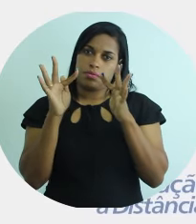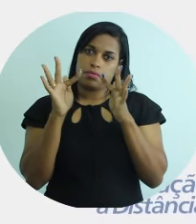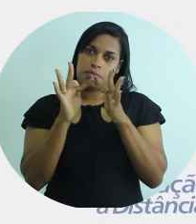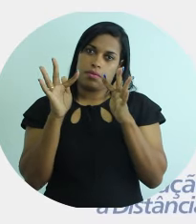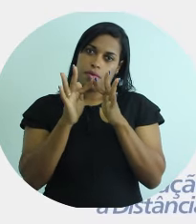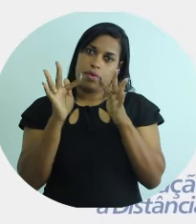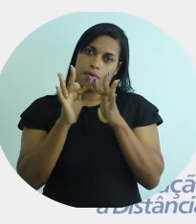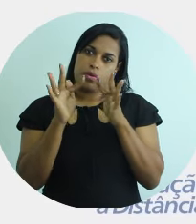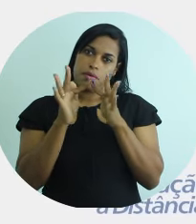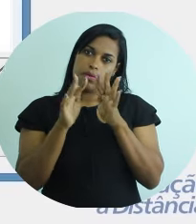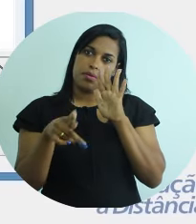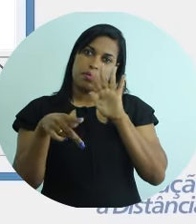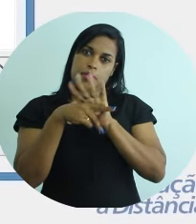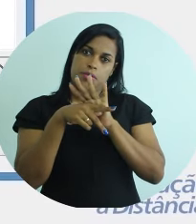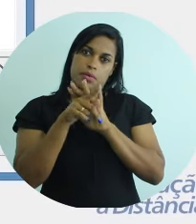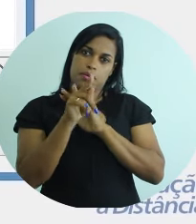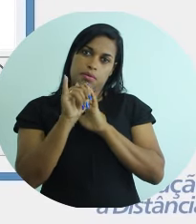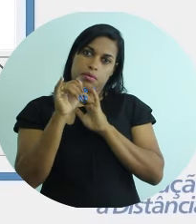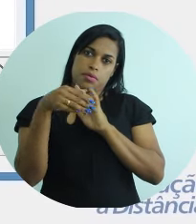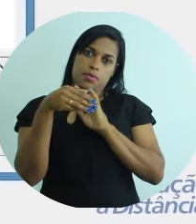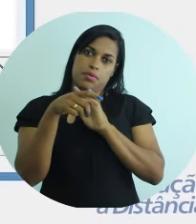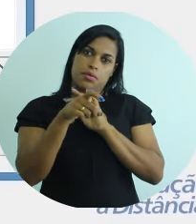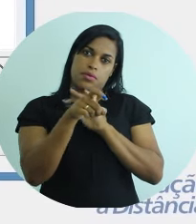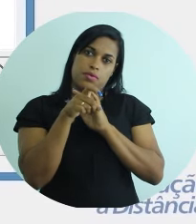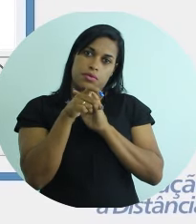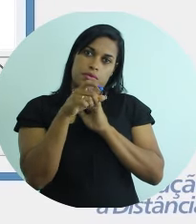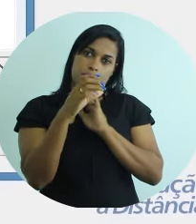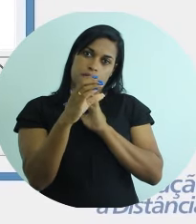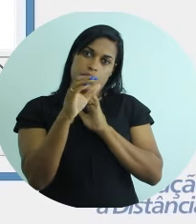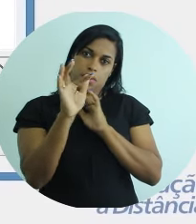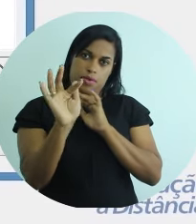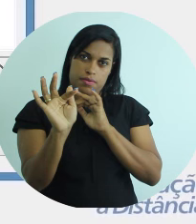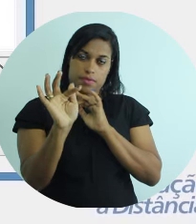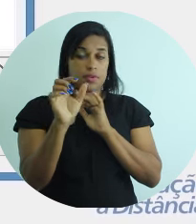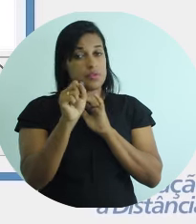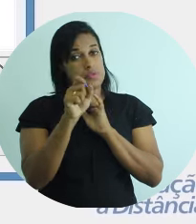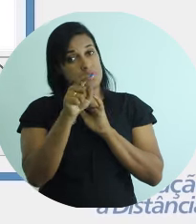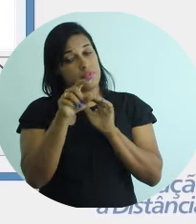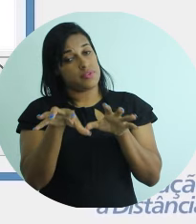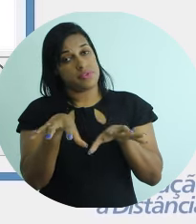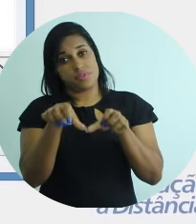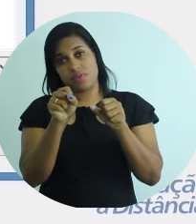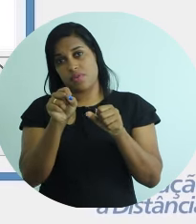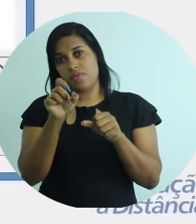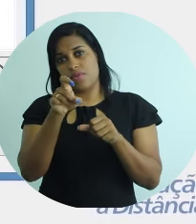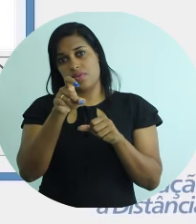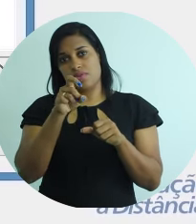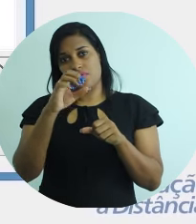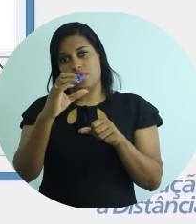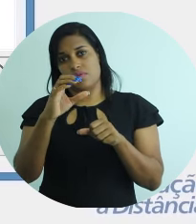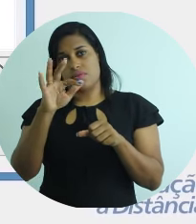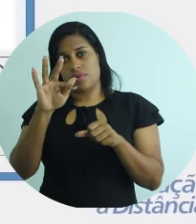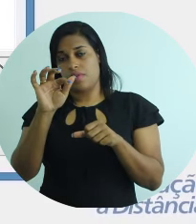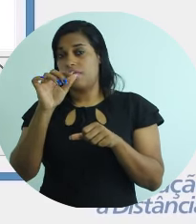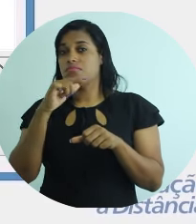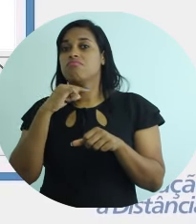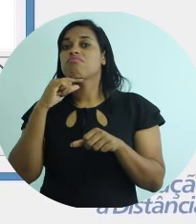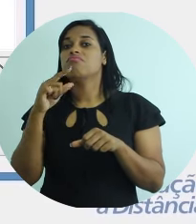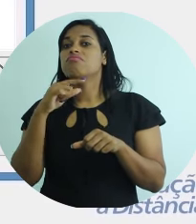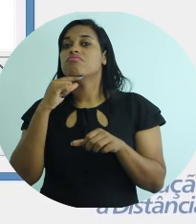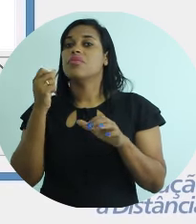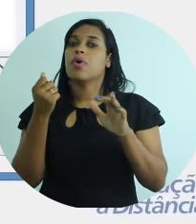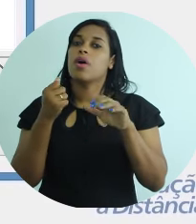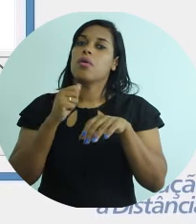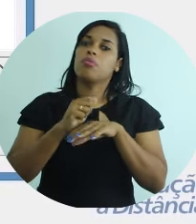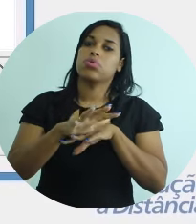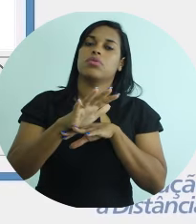nativo do Gimp, que é o XCF. Se você salvar qualquer coisa em XCF, você não vai conseguir transmitir, ou pelo menos você